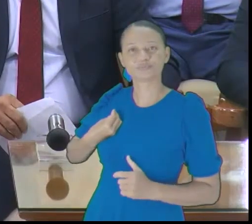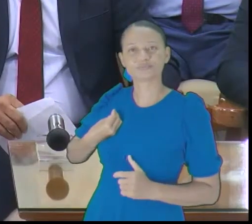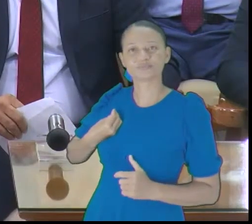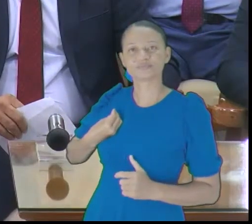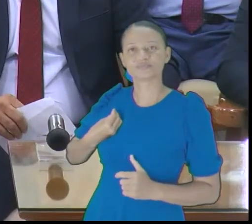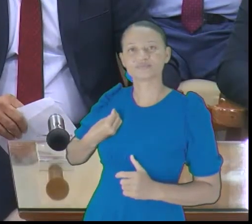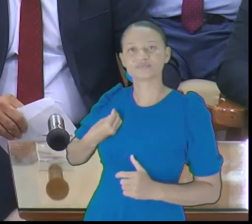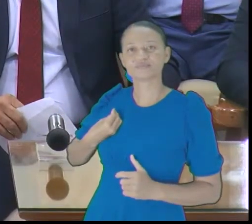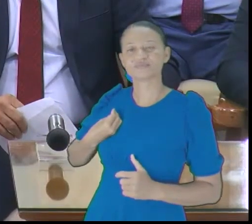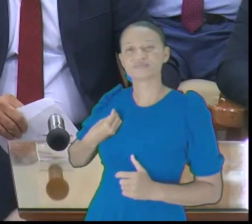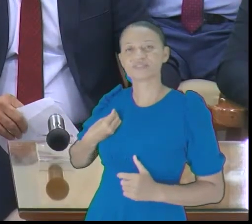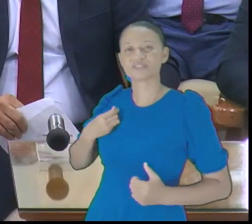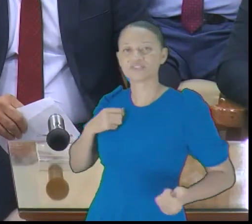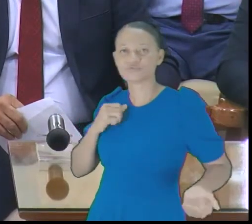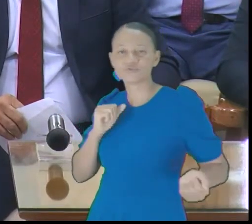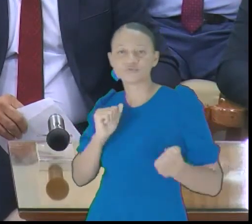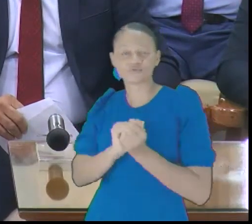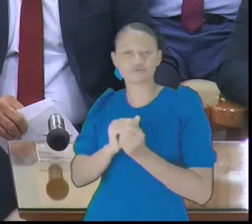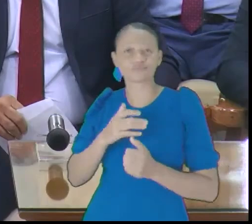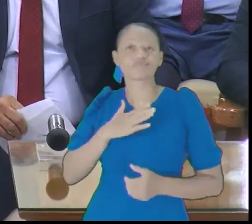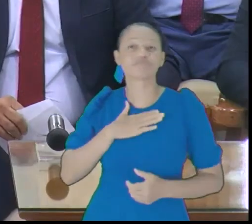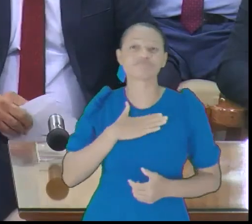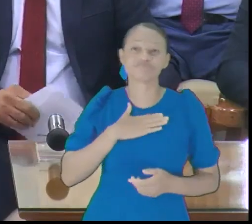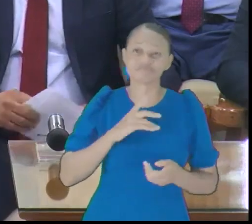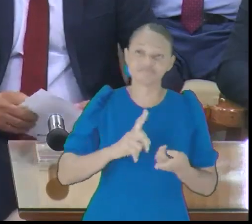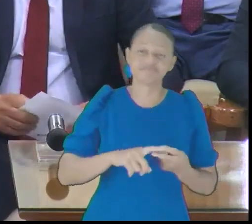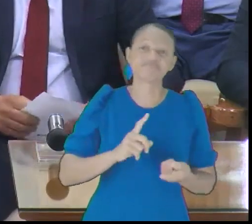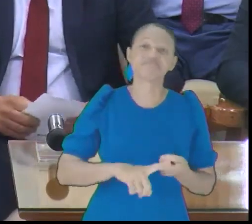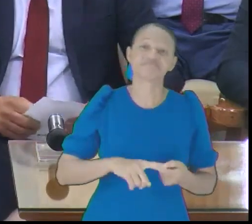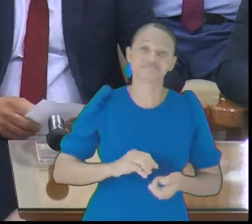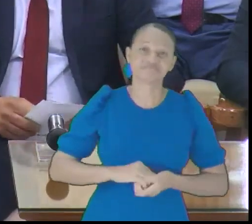eles estejam comigo também.